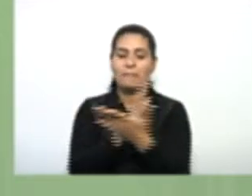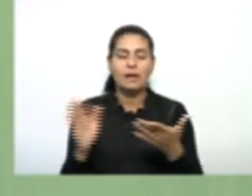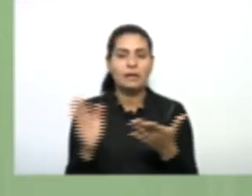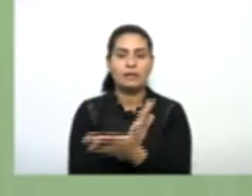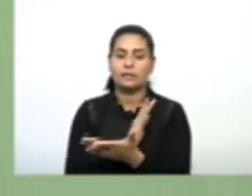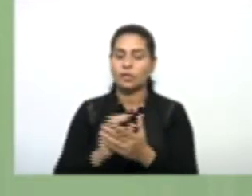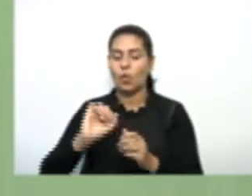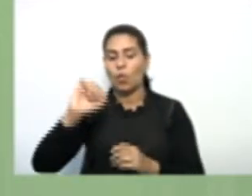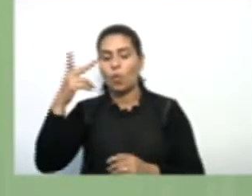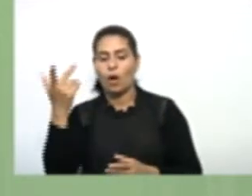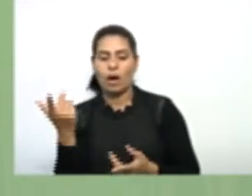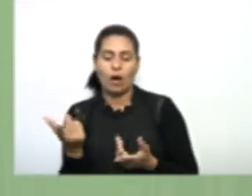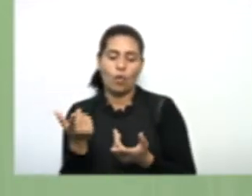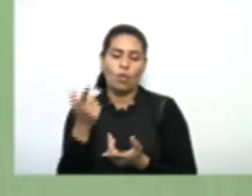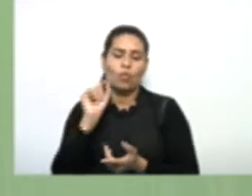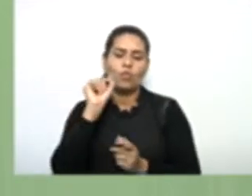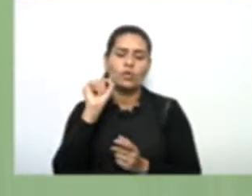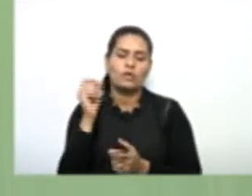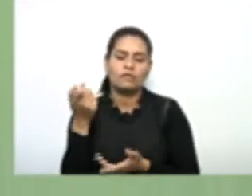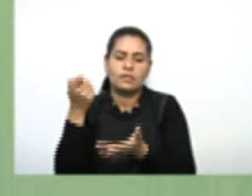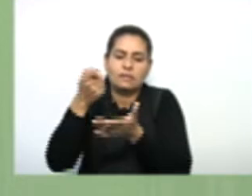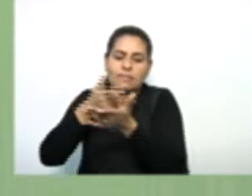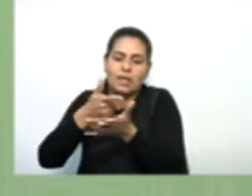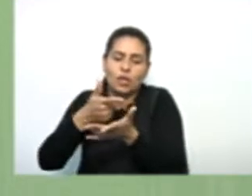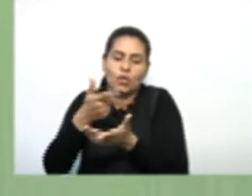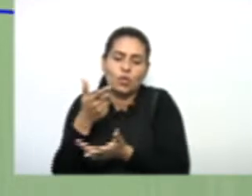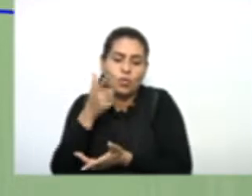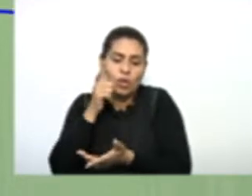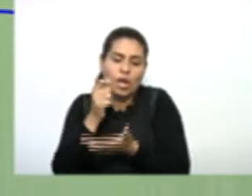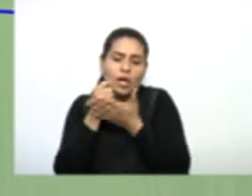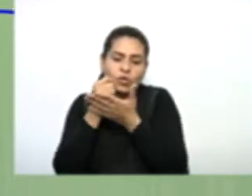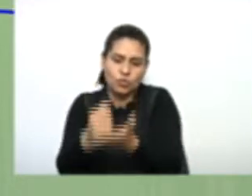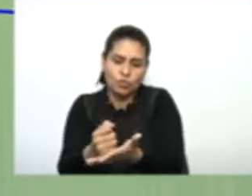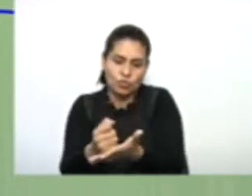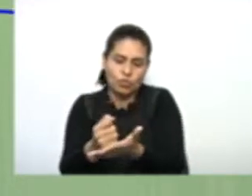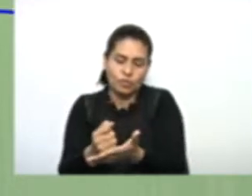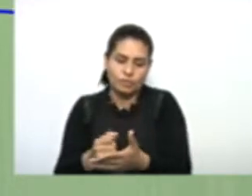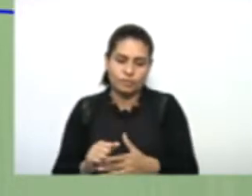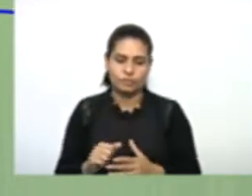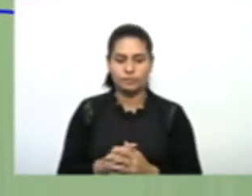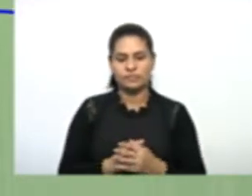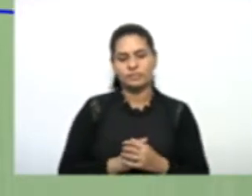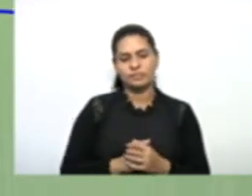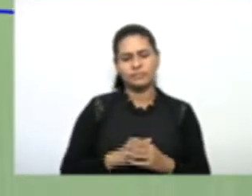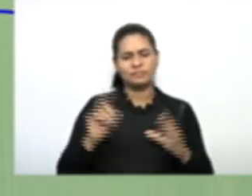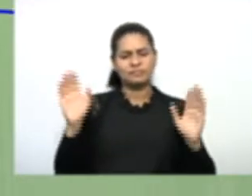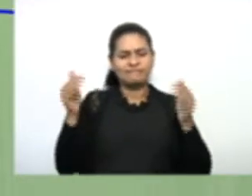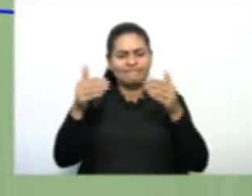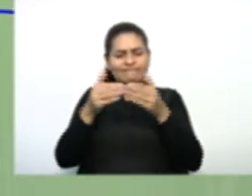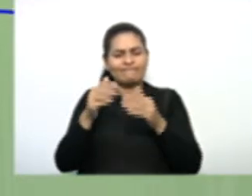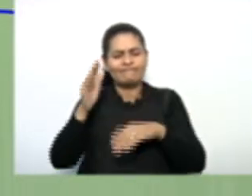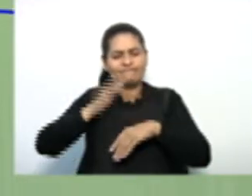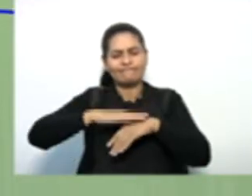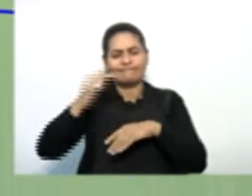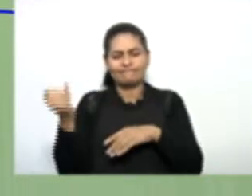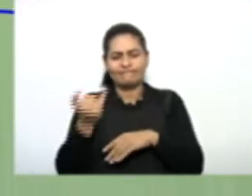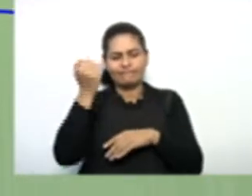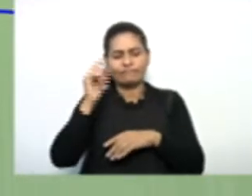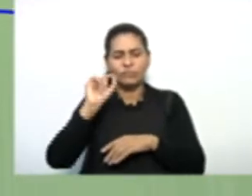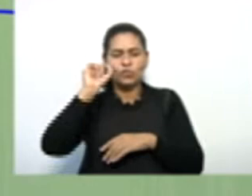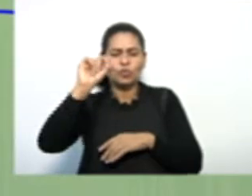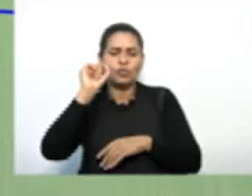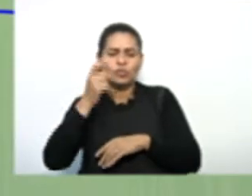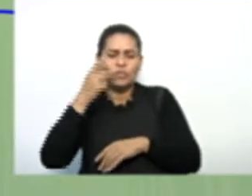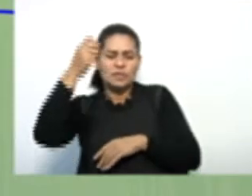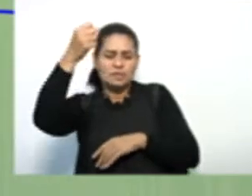independente do capital investido. Eu gostaria de dar um foco bem grande a esse dado. Quando a gente fala,